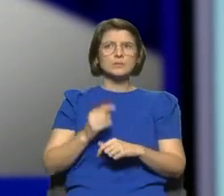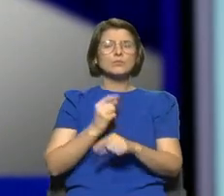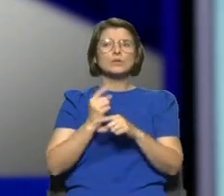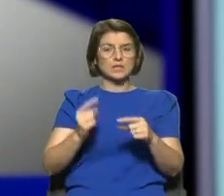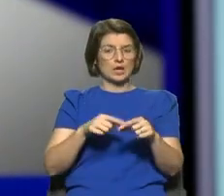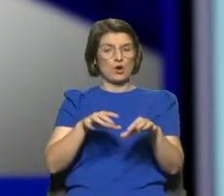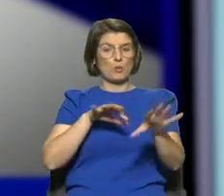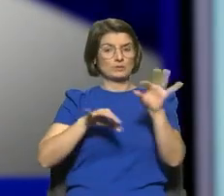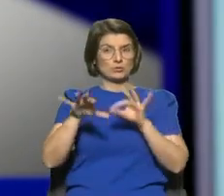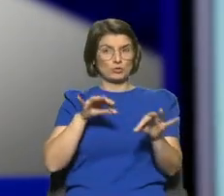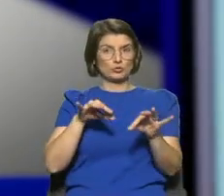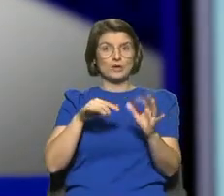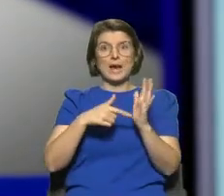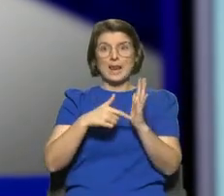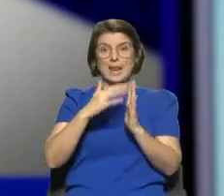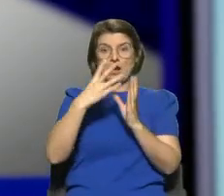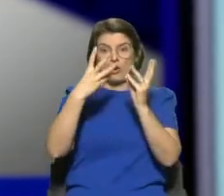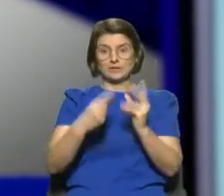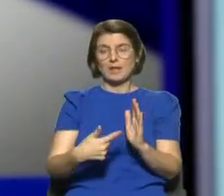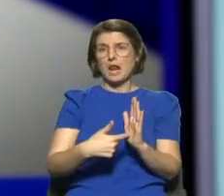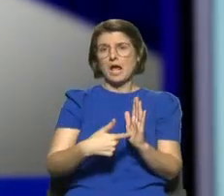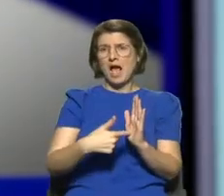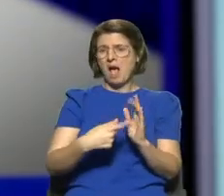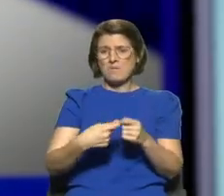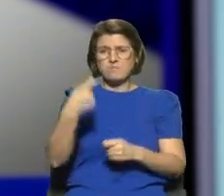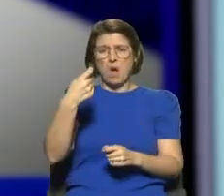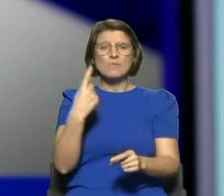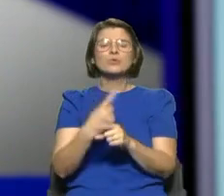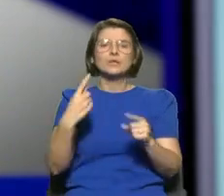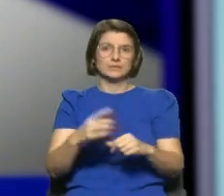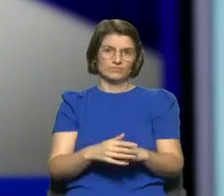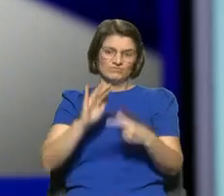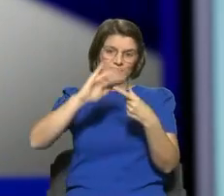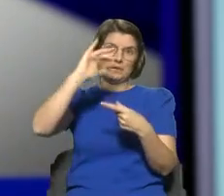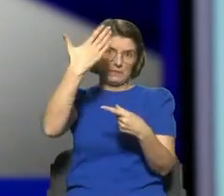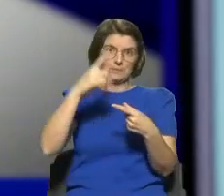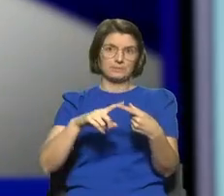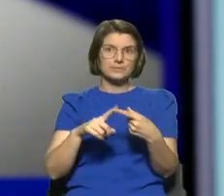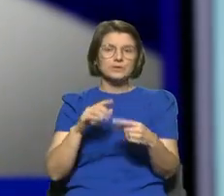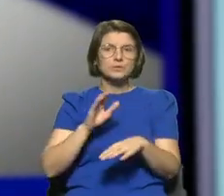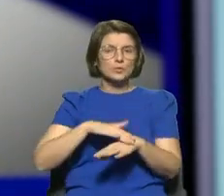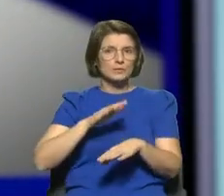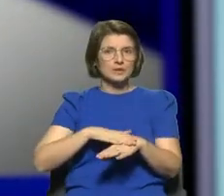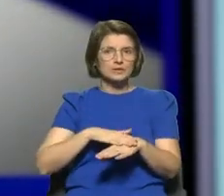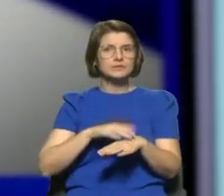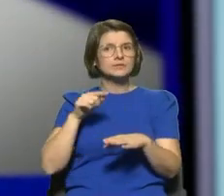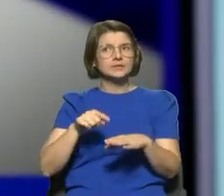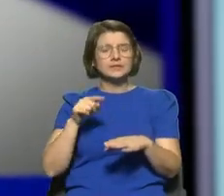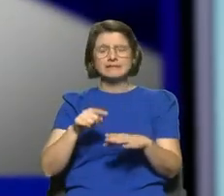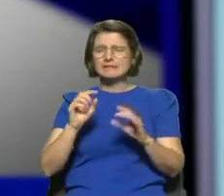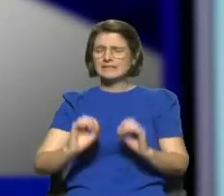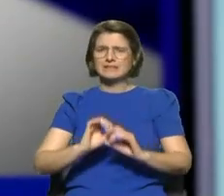opções que constam deste orçamento não servem olhe em primeiro lugar porque há uma degradação